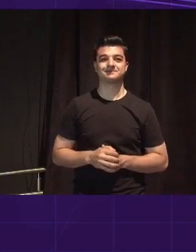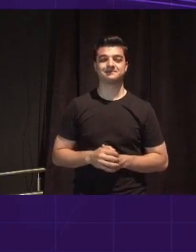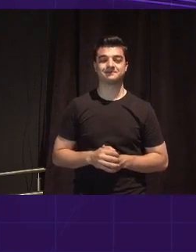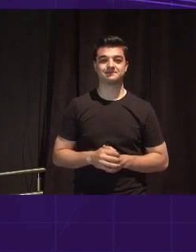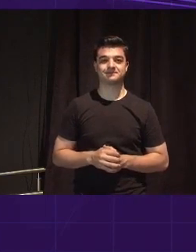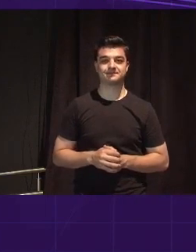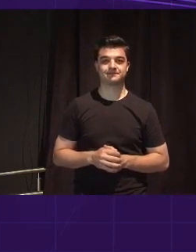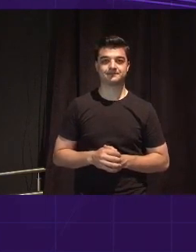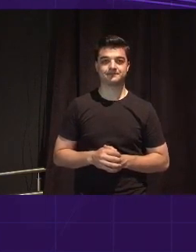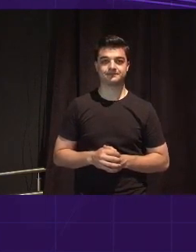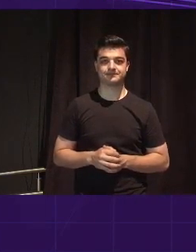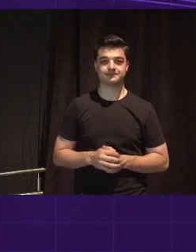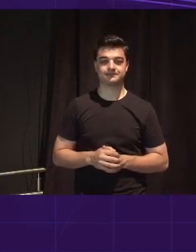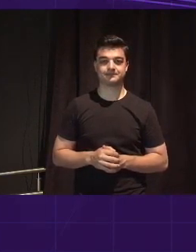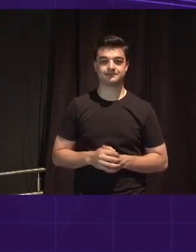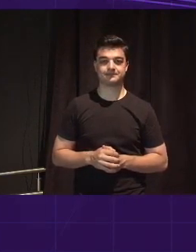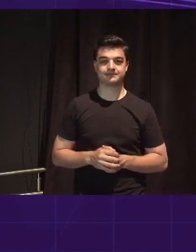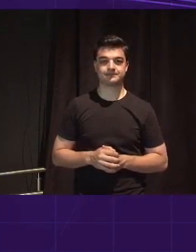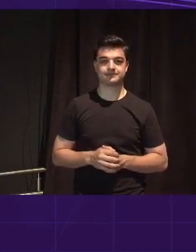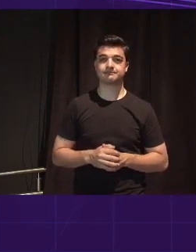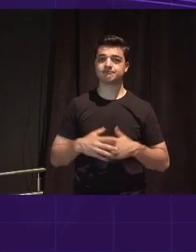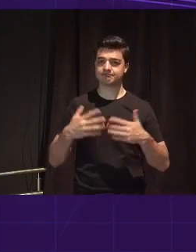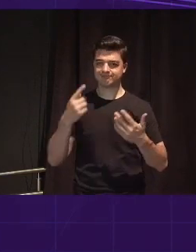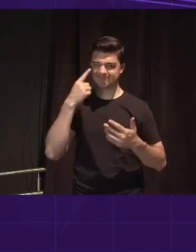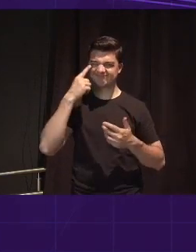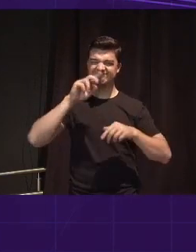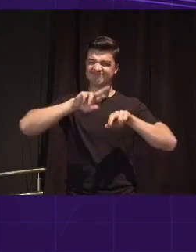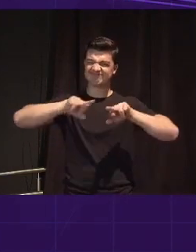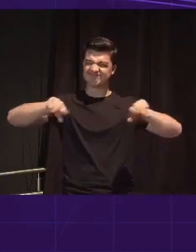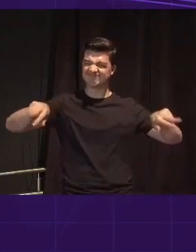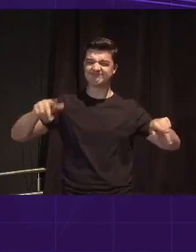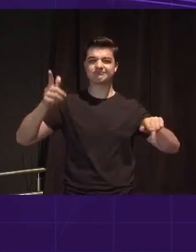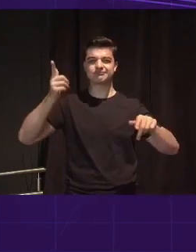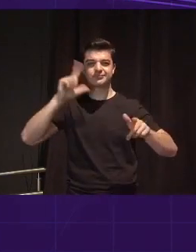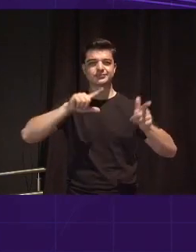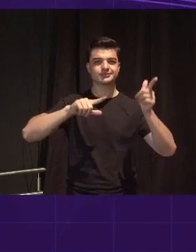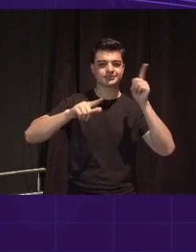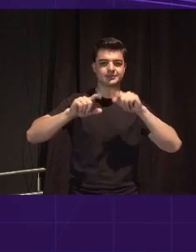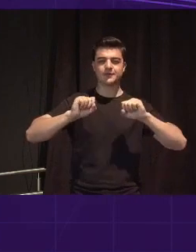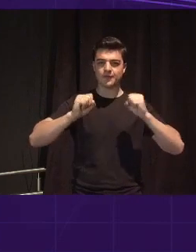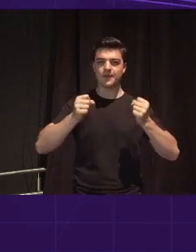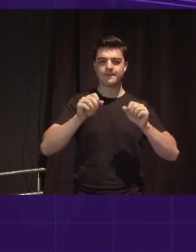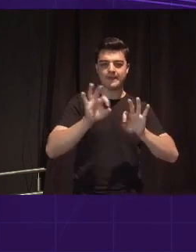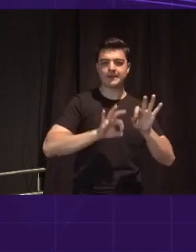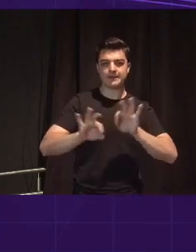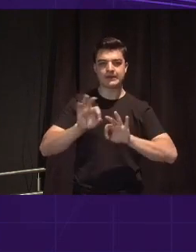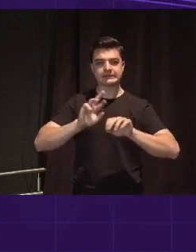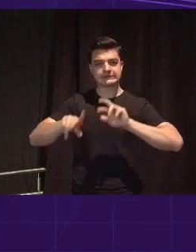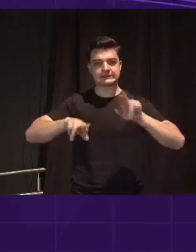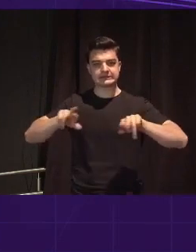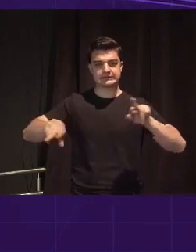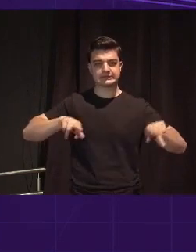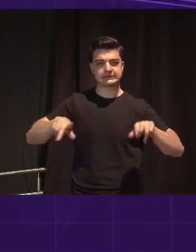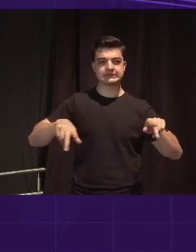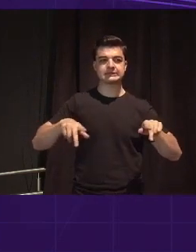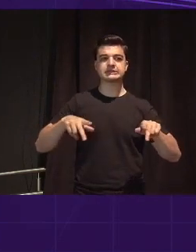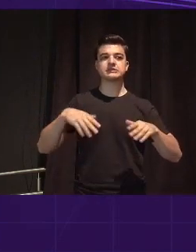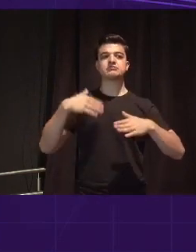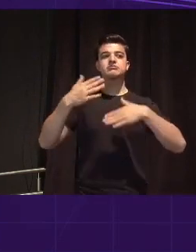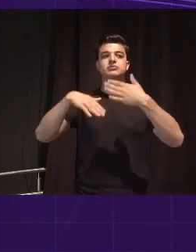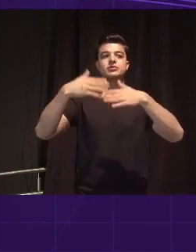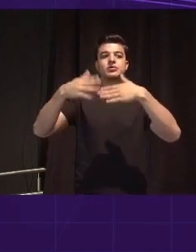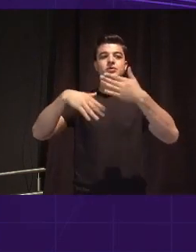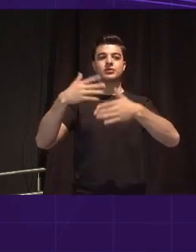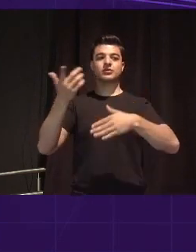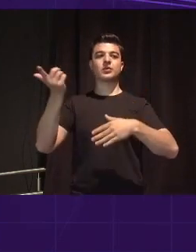essas práticas elas trouxeram uma consciência muito grande, né? Então, quando a gente começava a falar de impacto no negócio, e eu estou falando para nós,